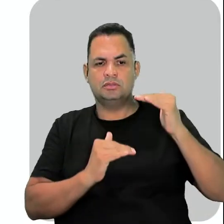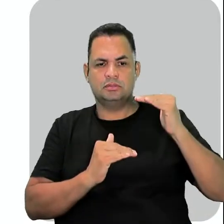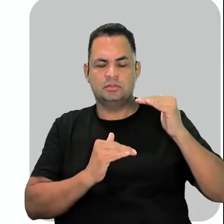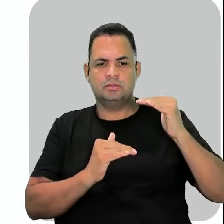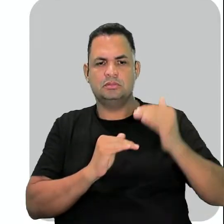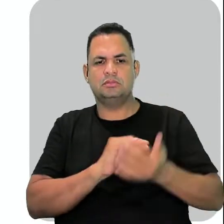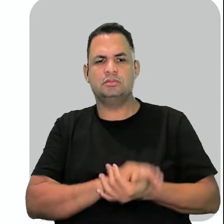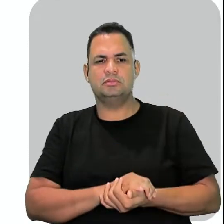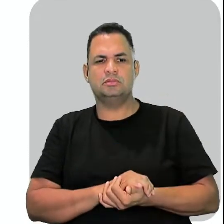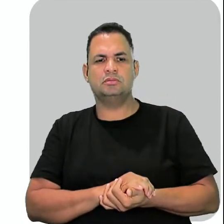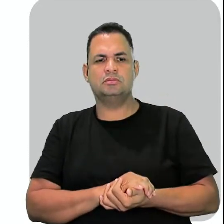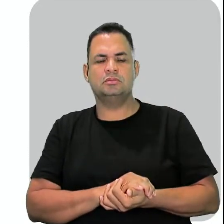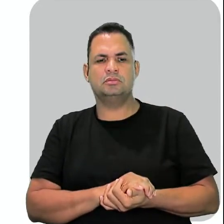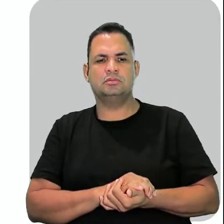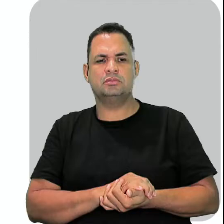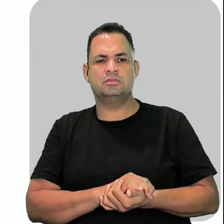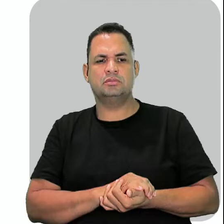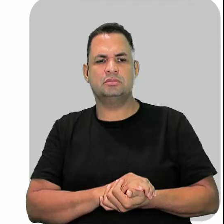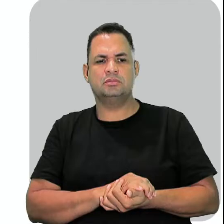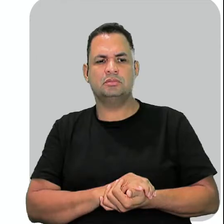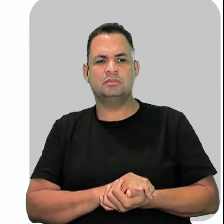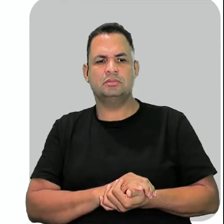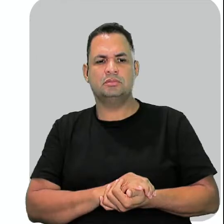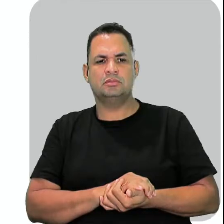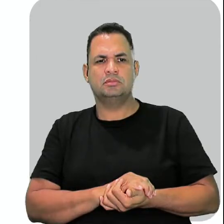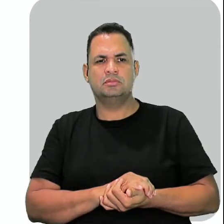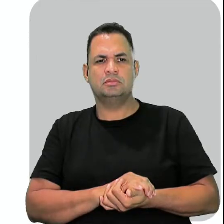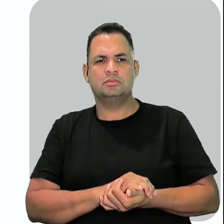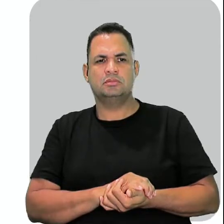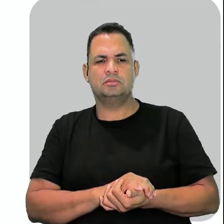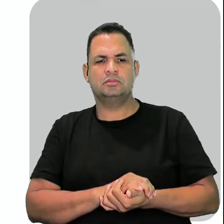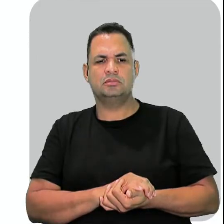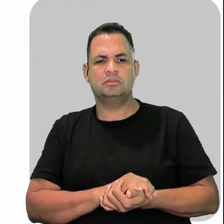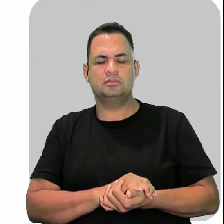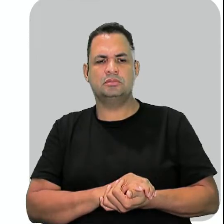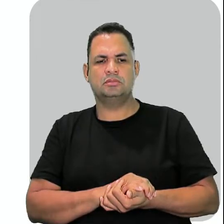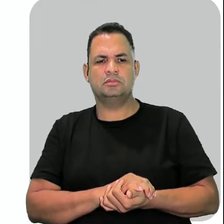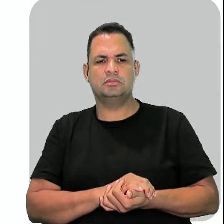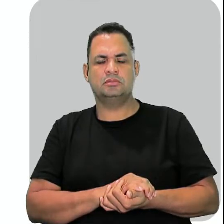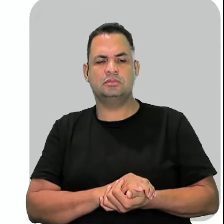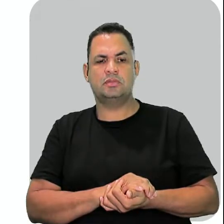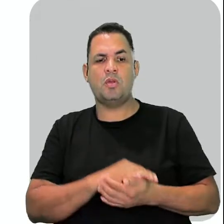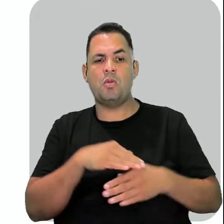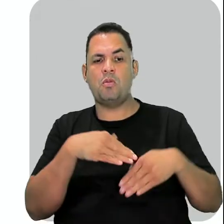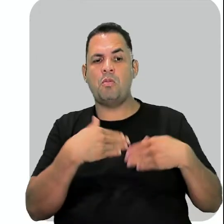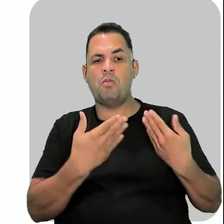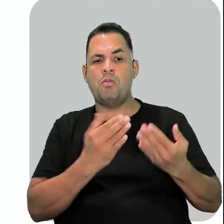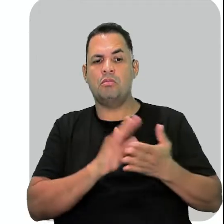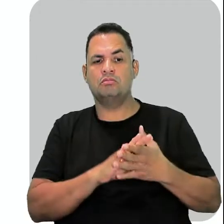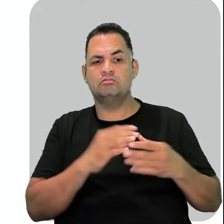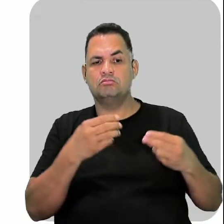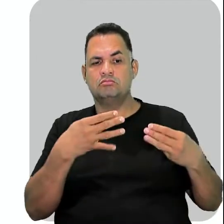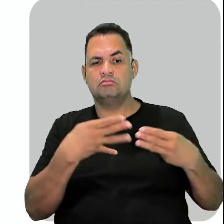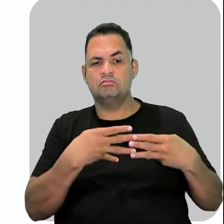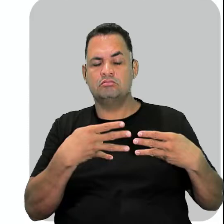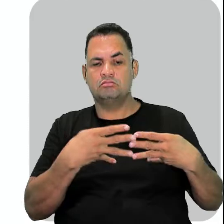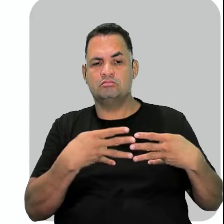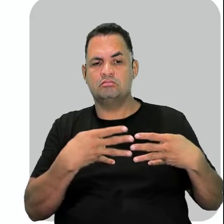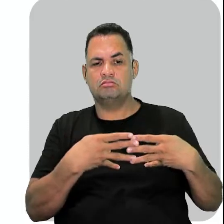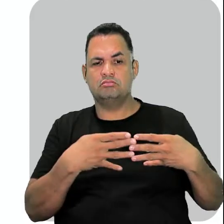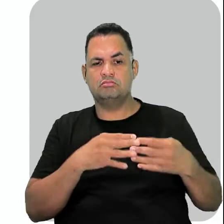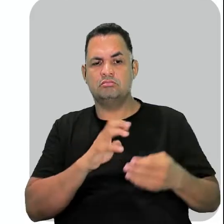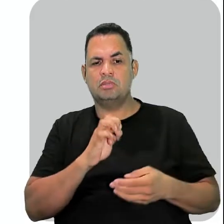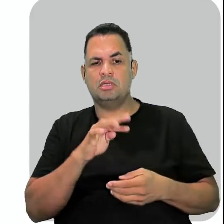Ó, vamos olhar o carbono de baixo. Quais são as 4 ligações dele?